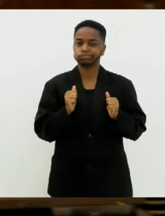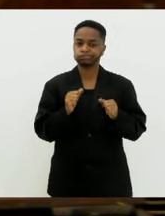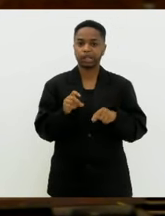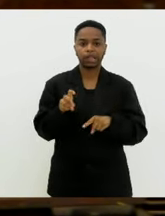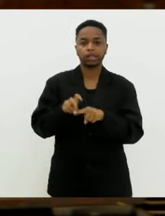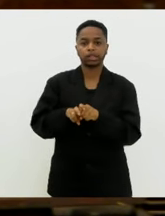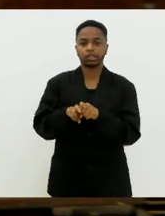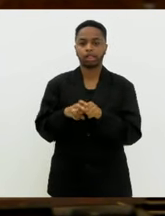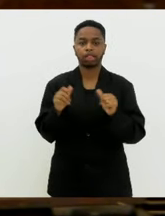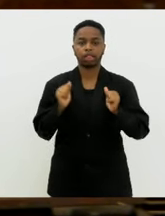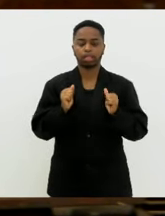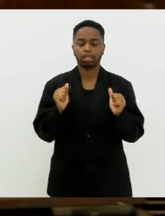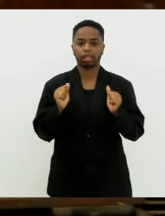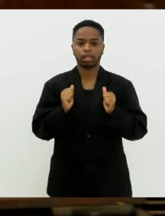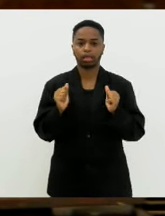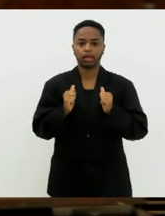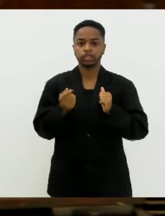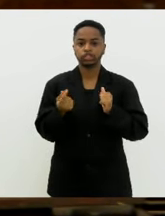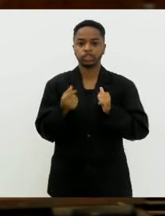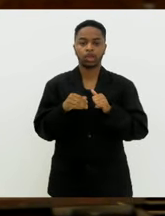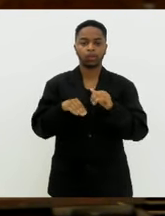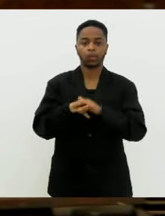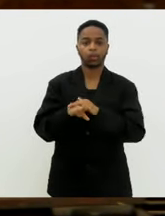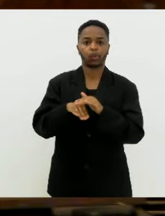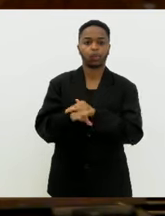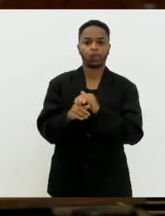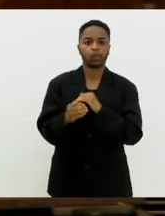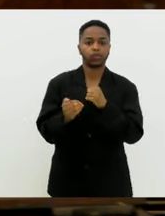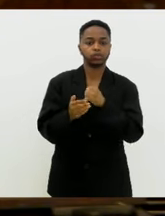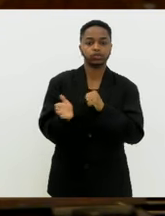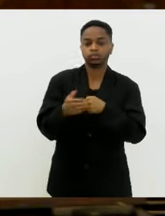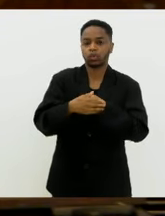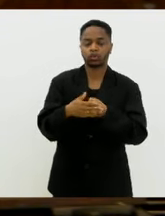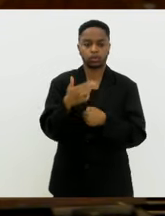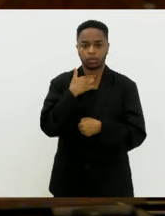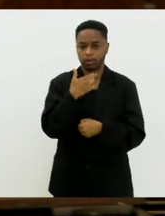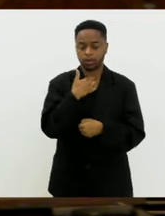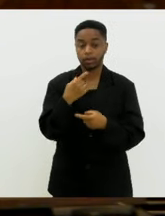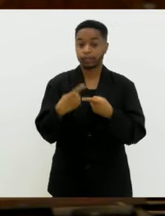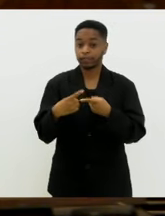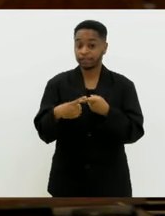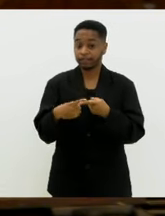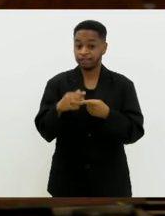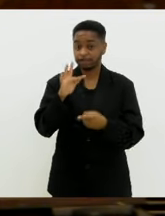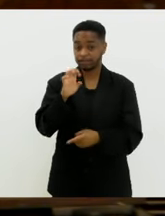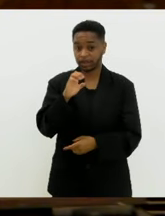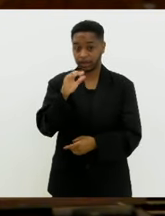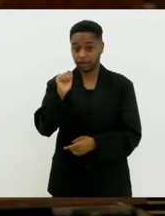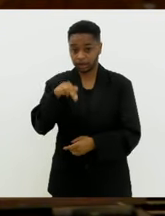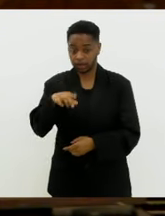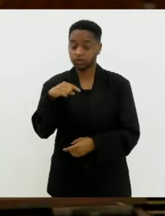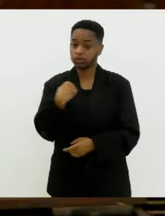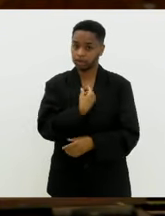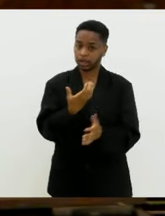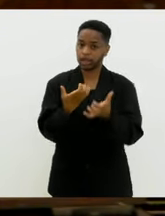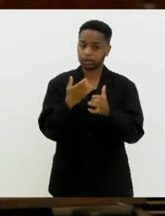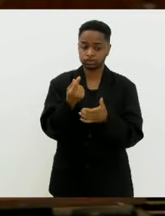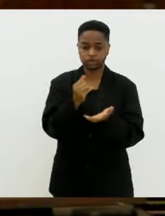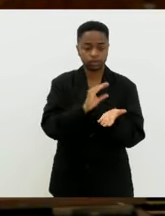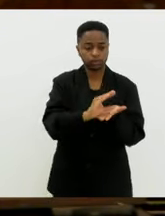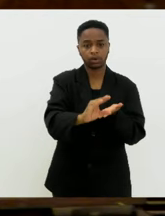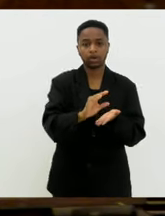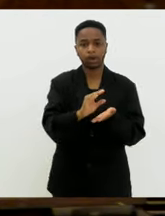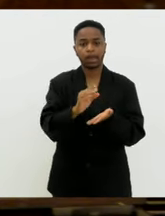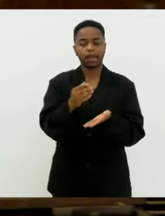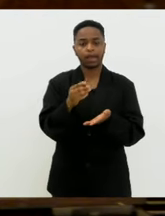Fundo de Habitação de Interesse Social. A gente quer que o FECAM, o Fundo de Compensações Ambientais, que nos